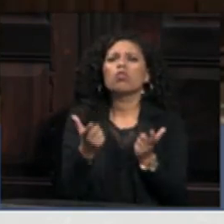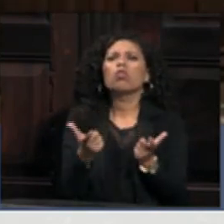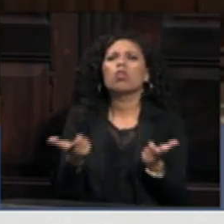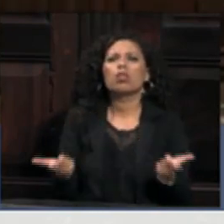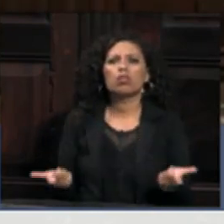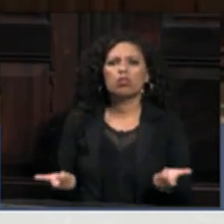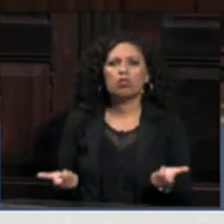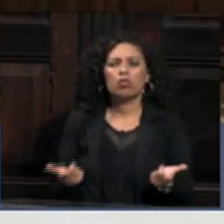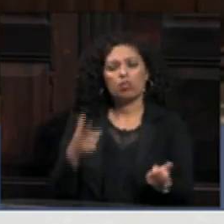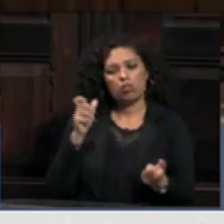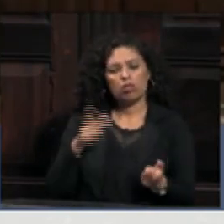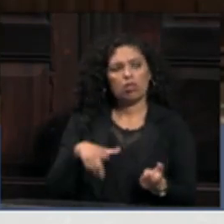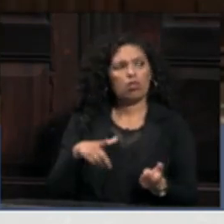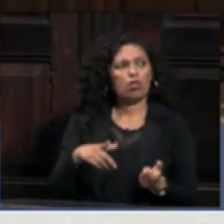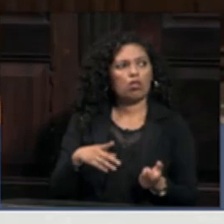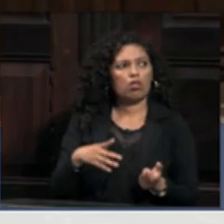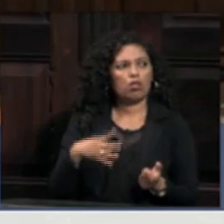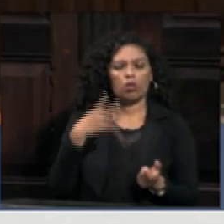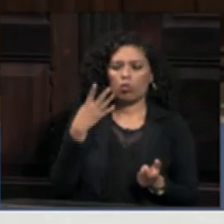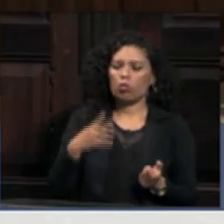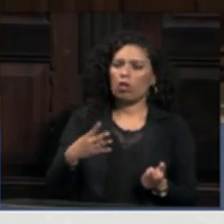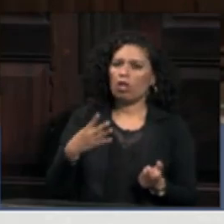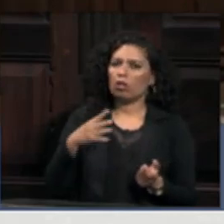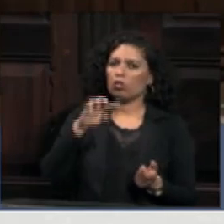sobrealíquota de 4 pontos